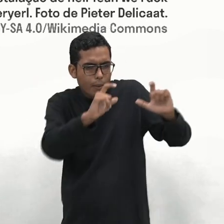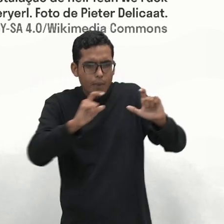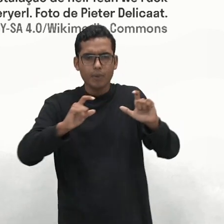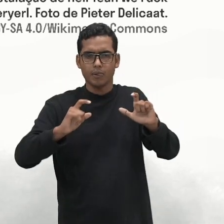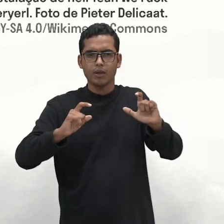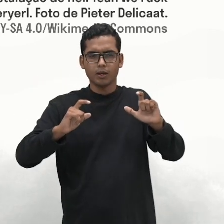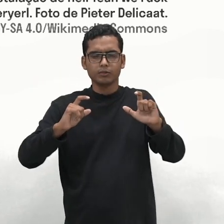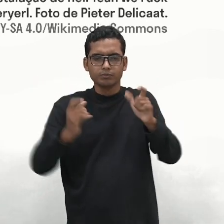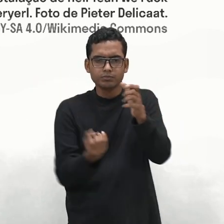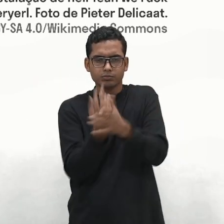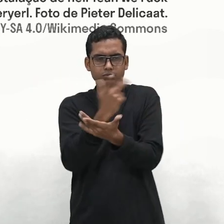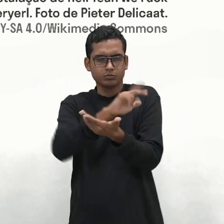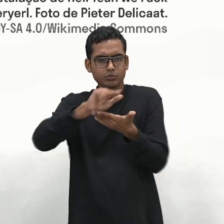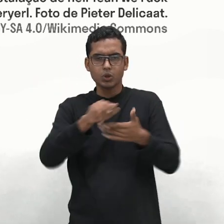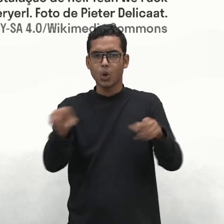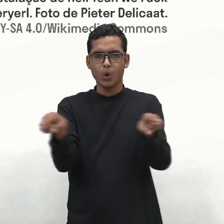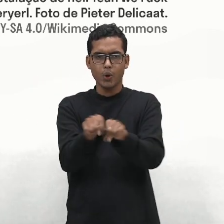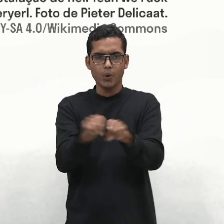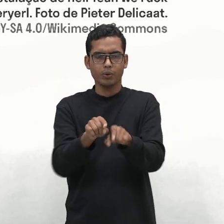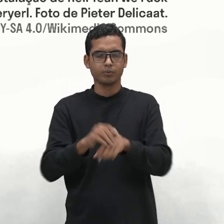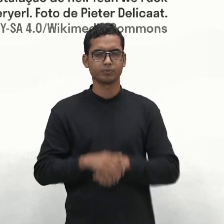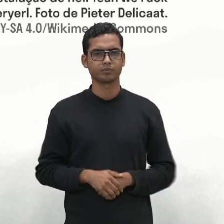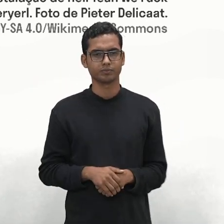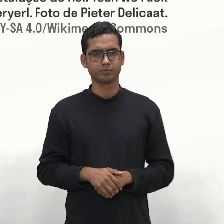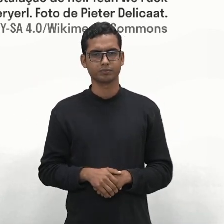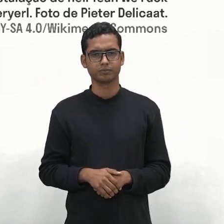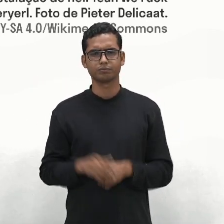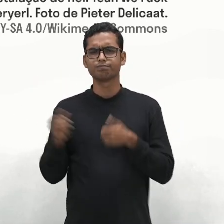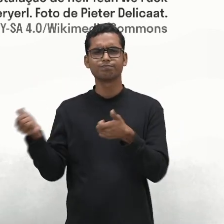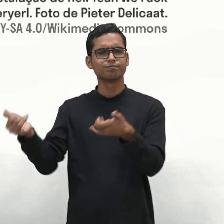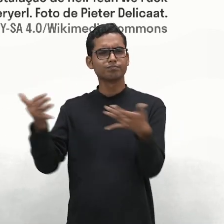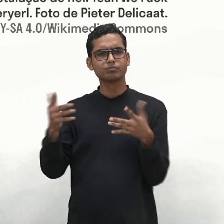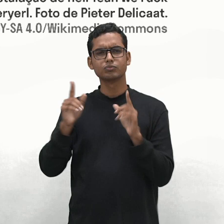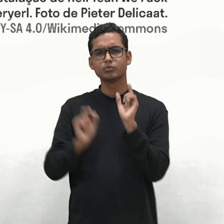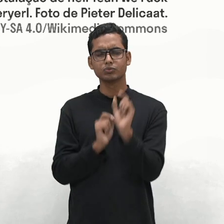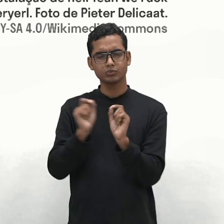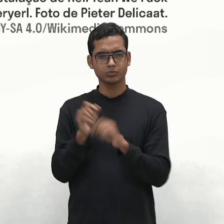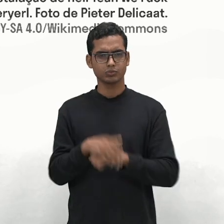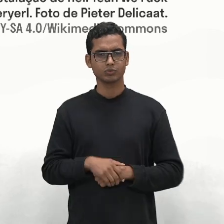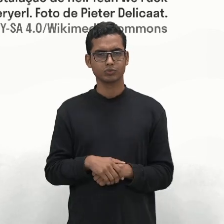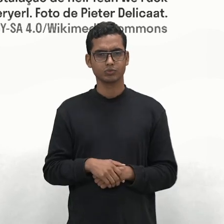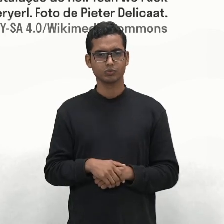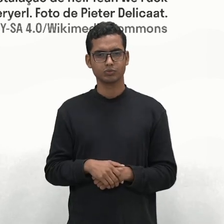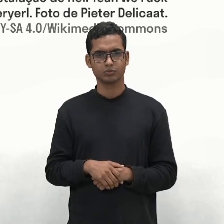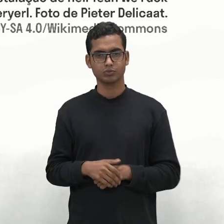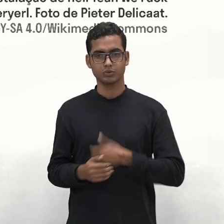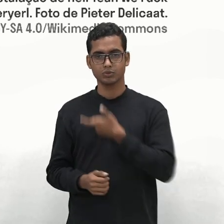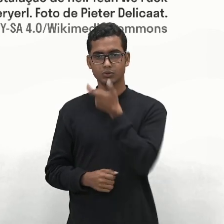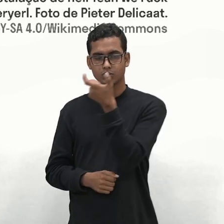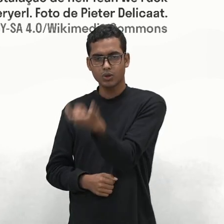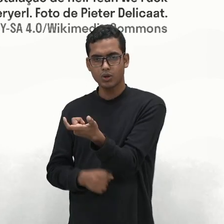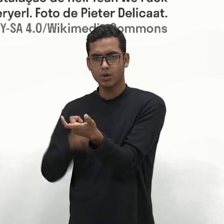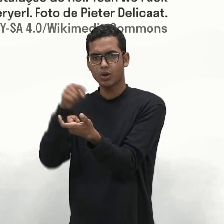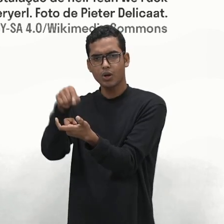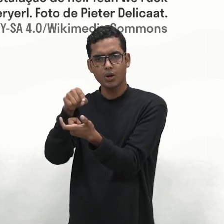instalações. E ela faz o quê? Ela faz uma palavra que separadamente, se eu colocar isso aqui, nós